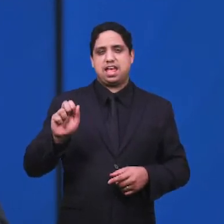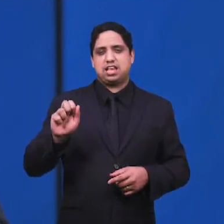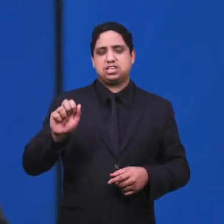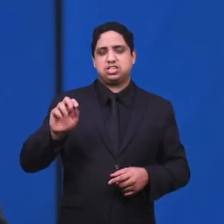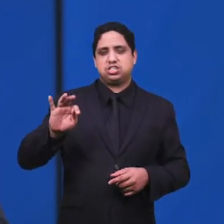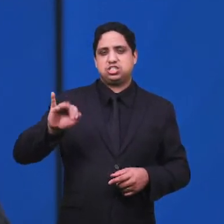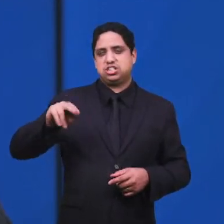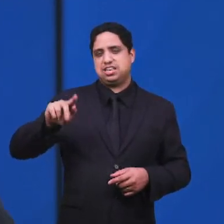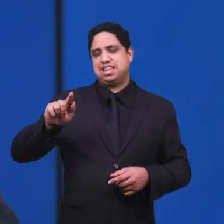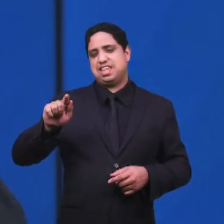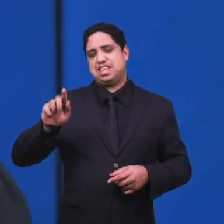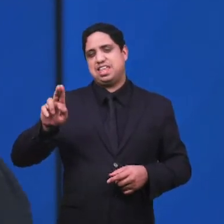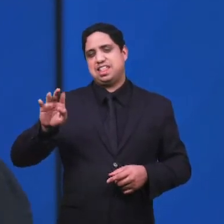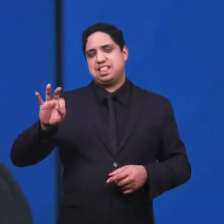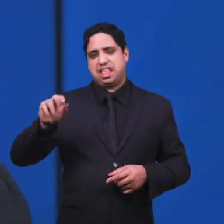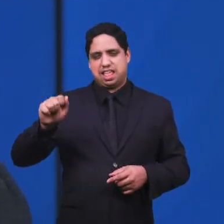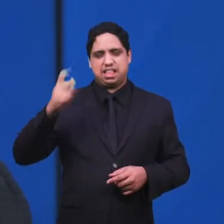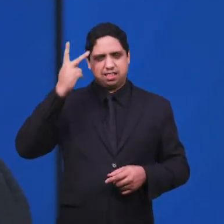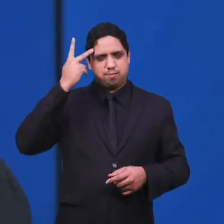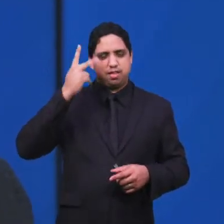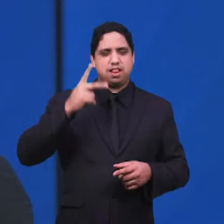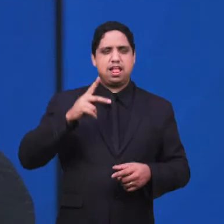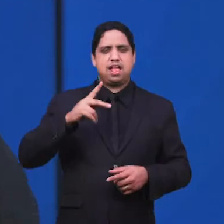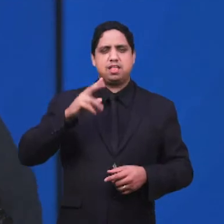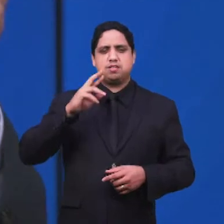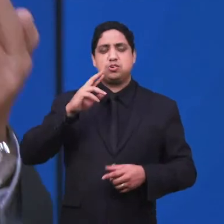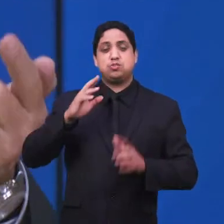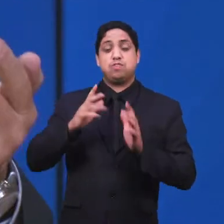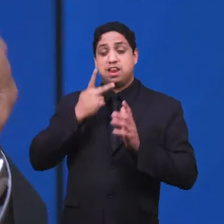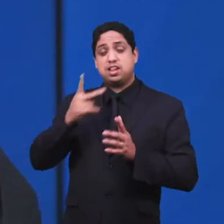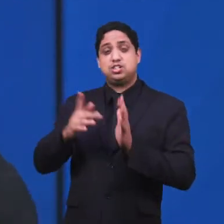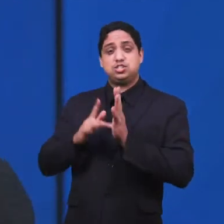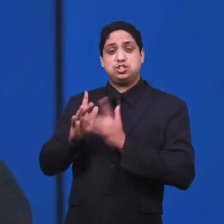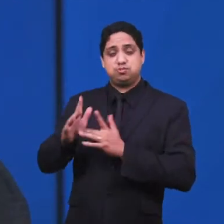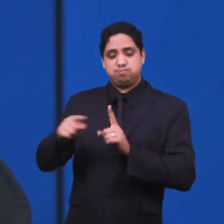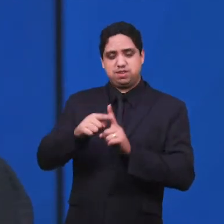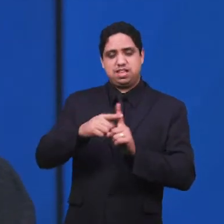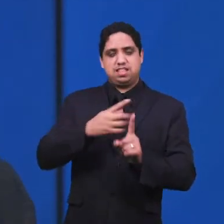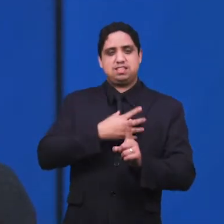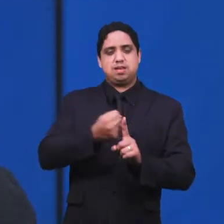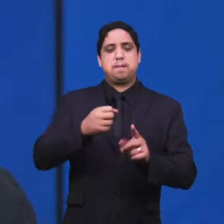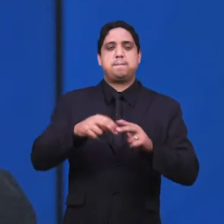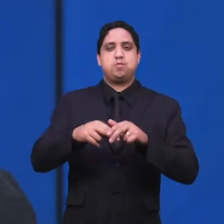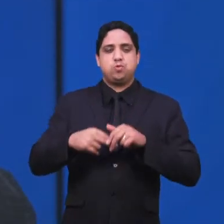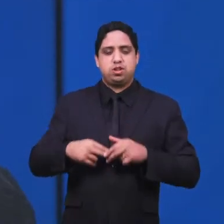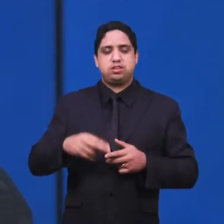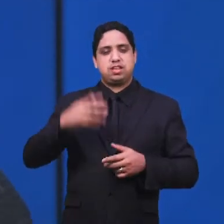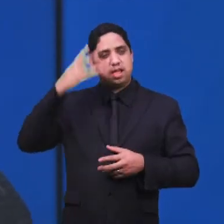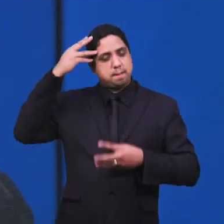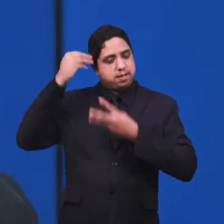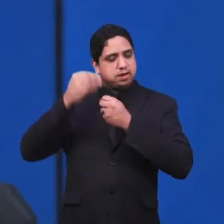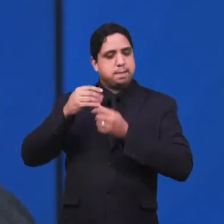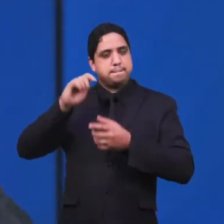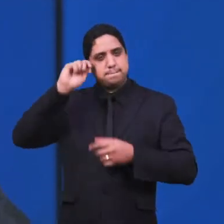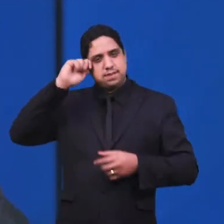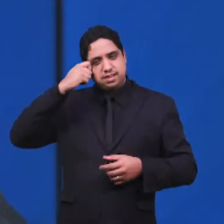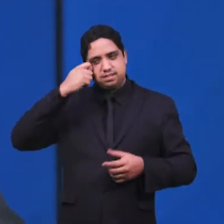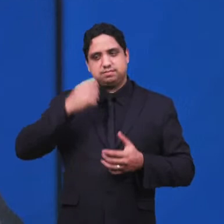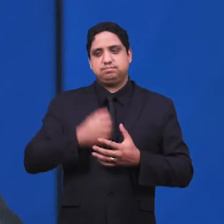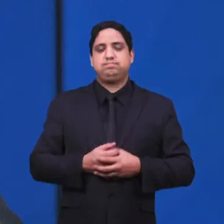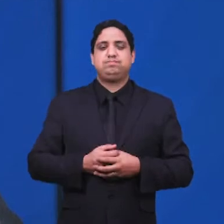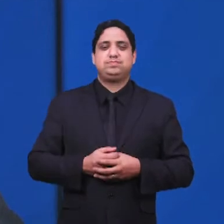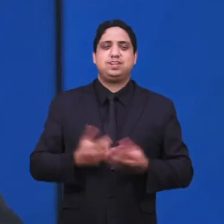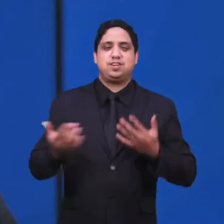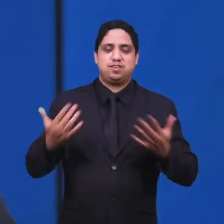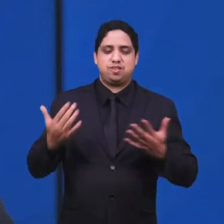que maravilha ali. O Senhor Jesus, ele levou os nossos pecados. Por isso ali os cabelos pretos, crespos, né? E pretos